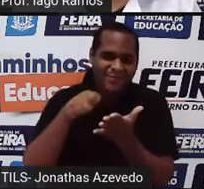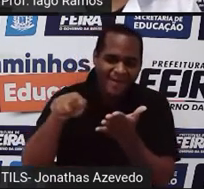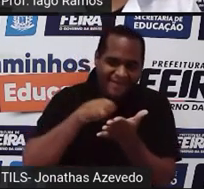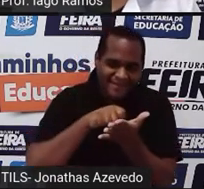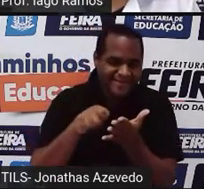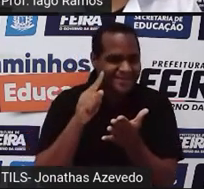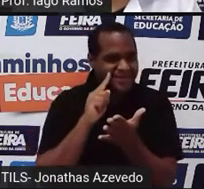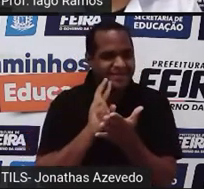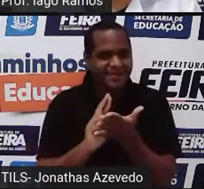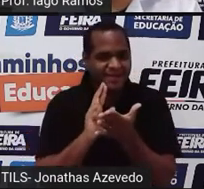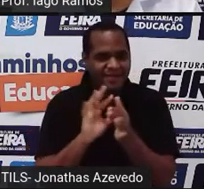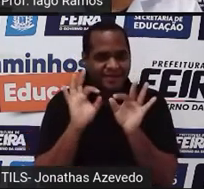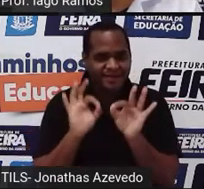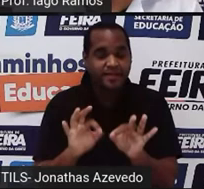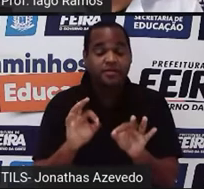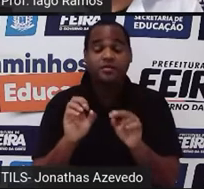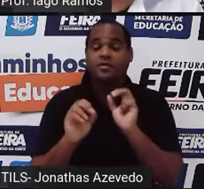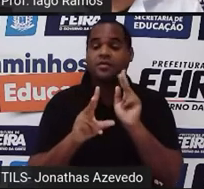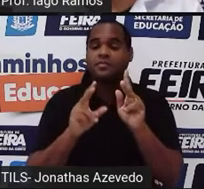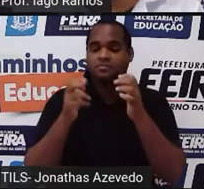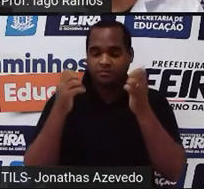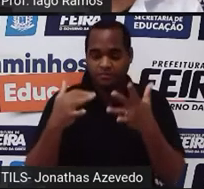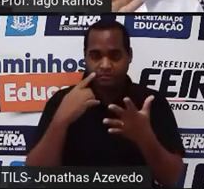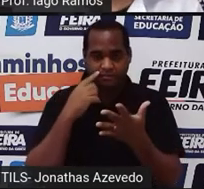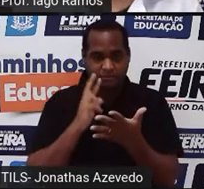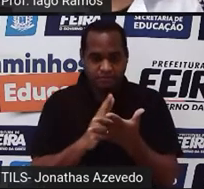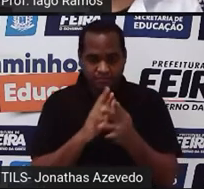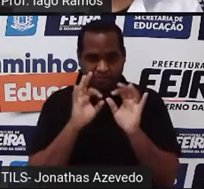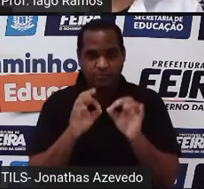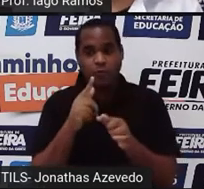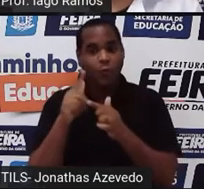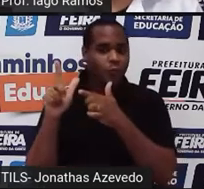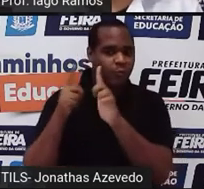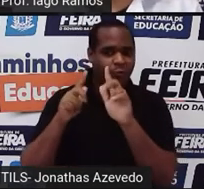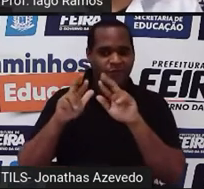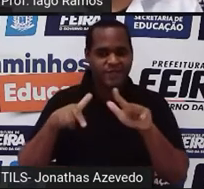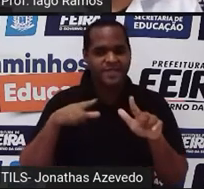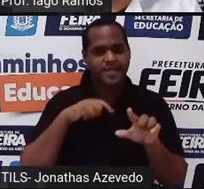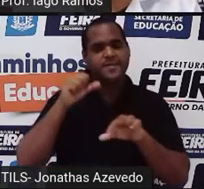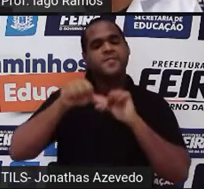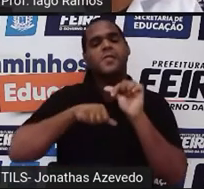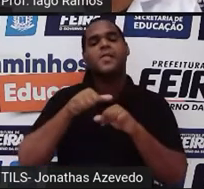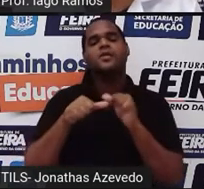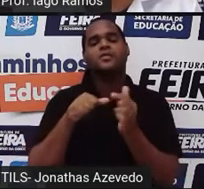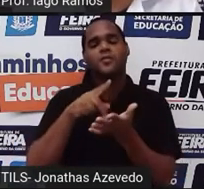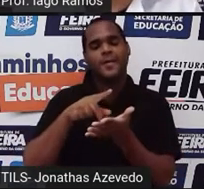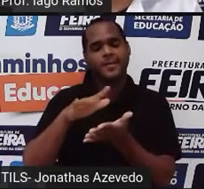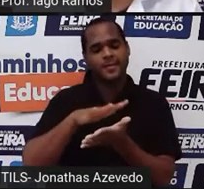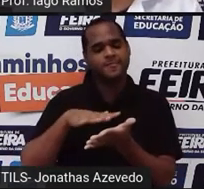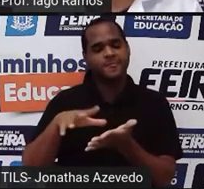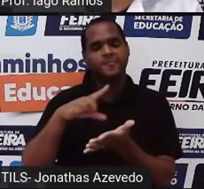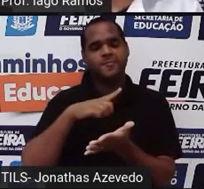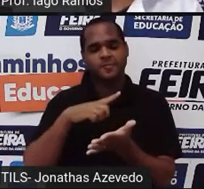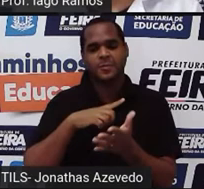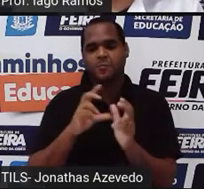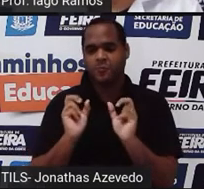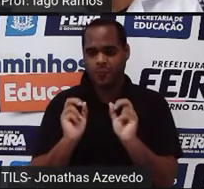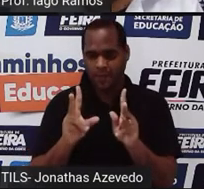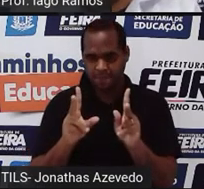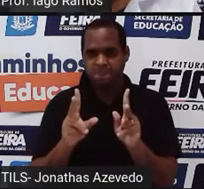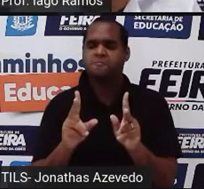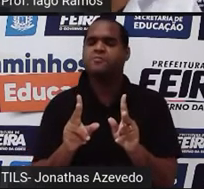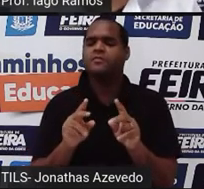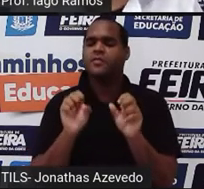fazer anotações, rascunhos. Que lá vem outro tipo de transformação geométrica, tá bom? Para que a